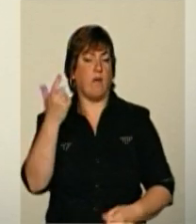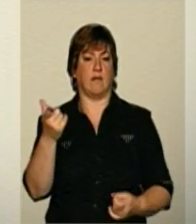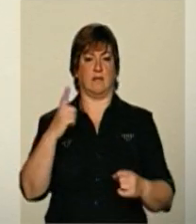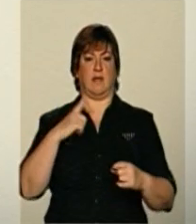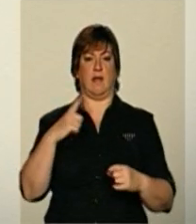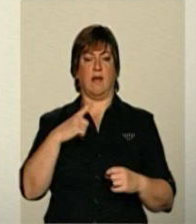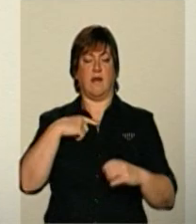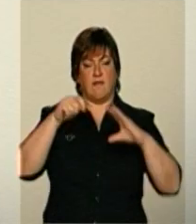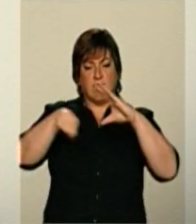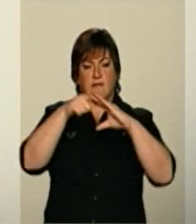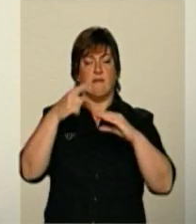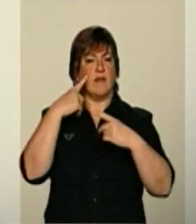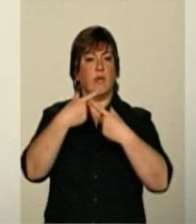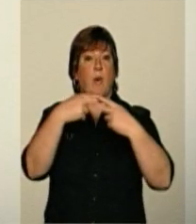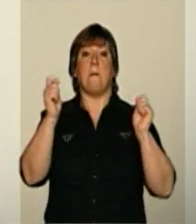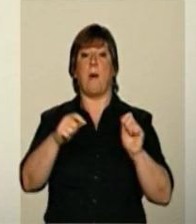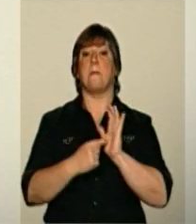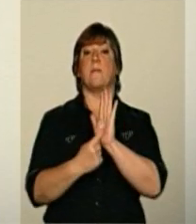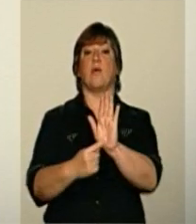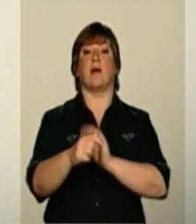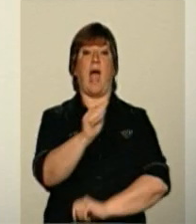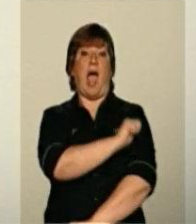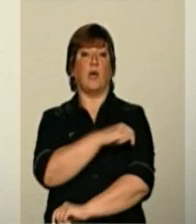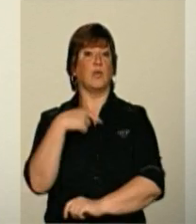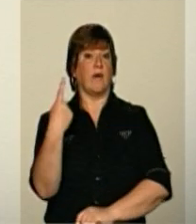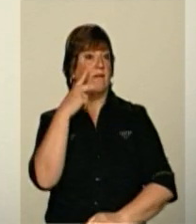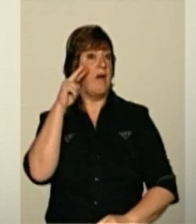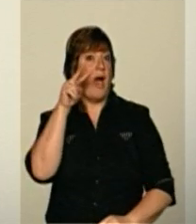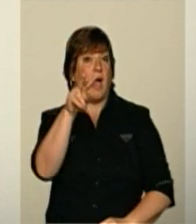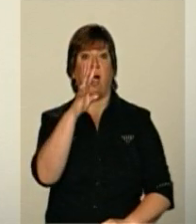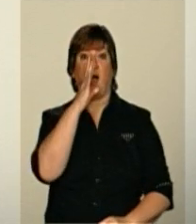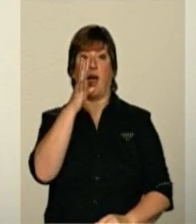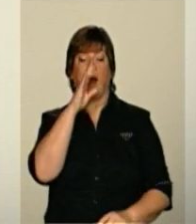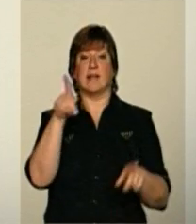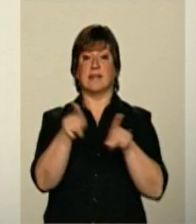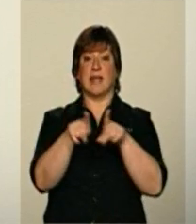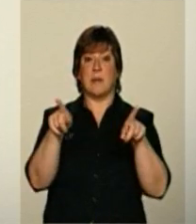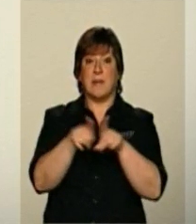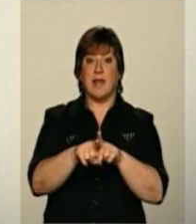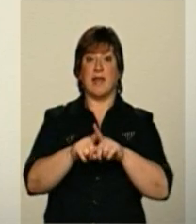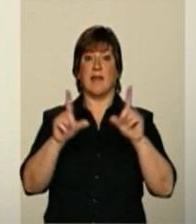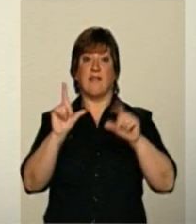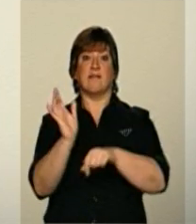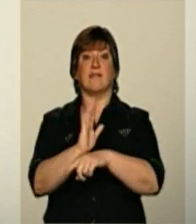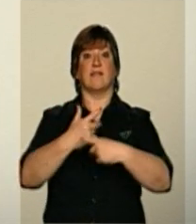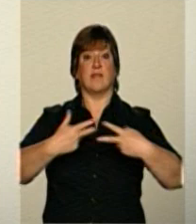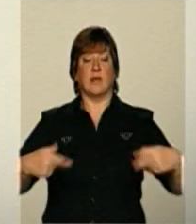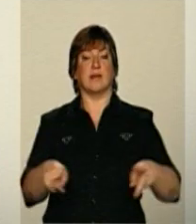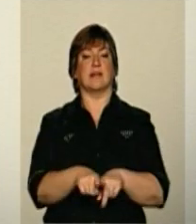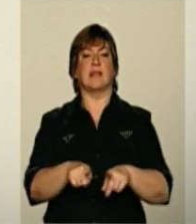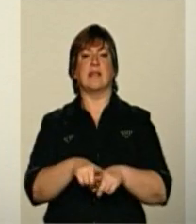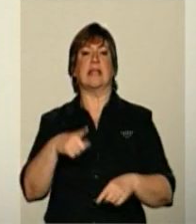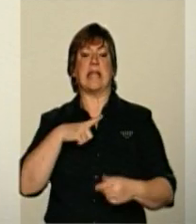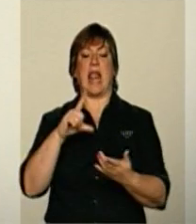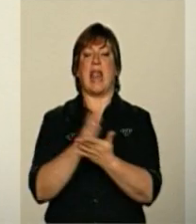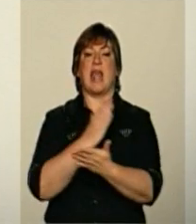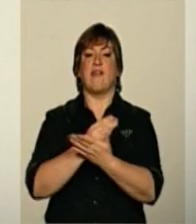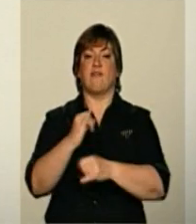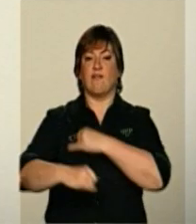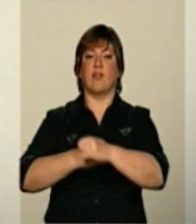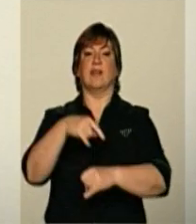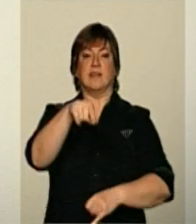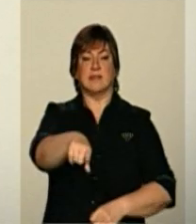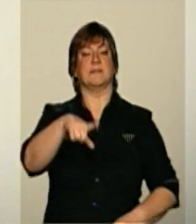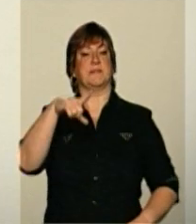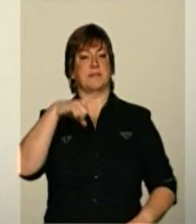de vídeo pode passar um filme para os seus alunos tem acesso a livro online e recursos que podem tornar